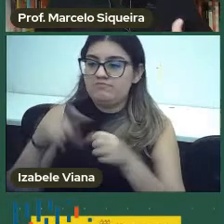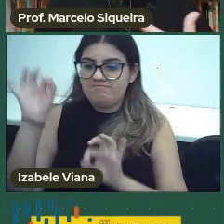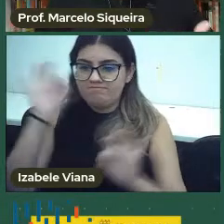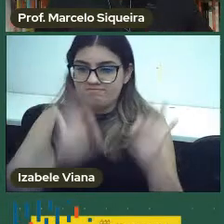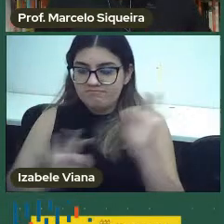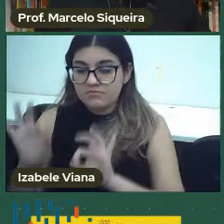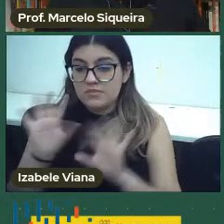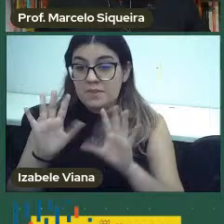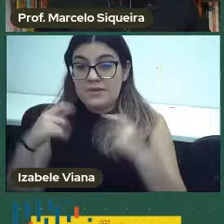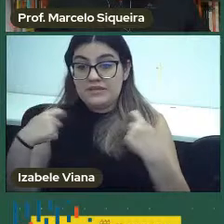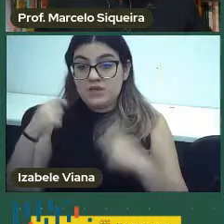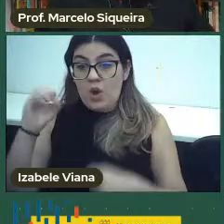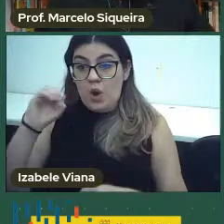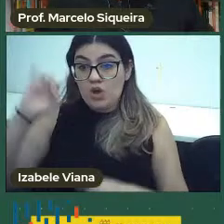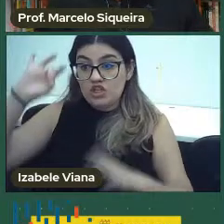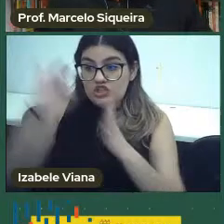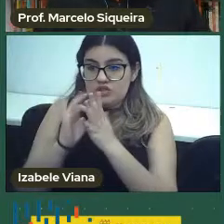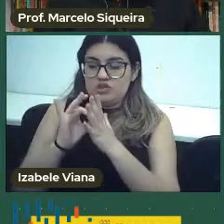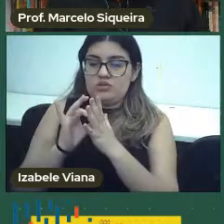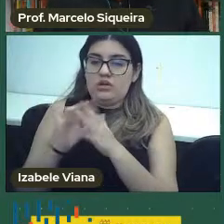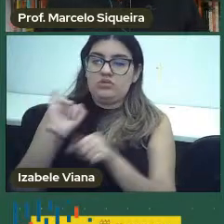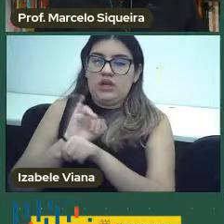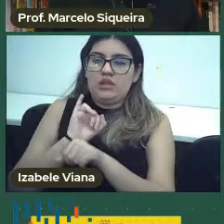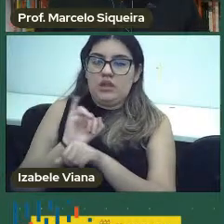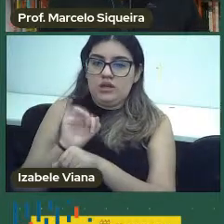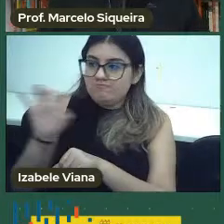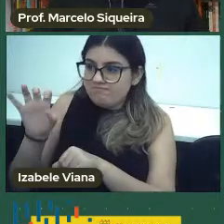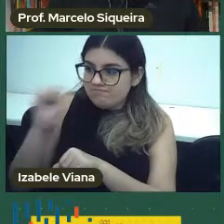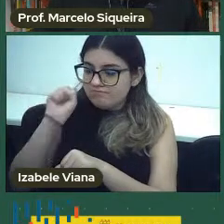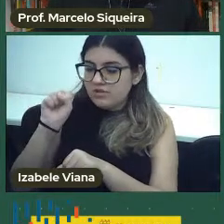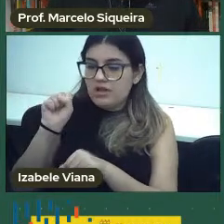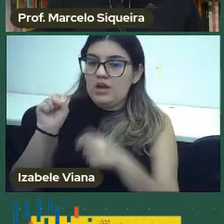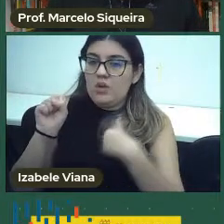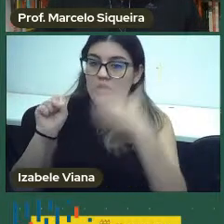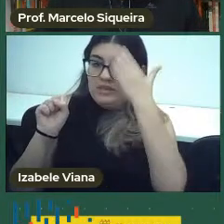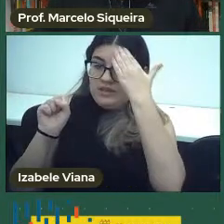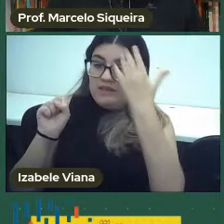que eu possa compreender quem realmente é seu produtor.